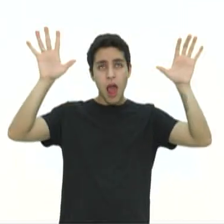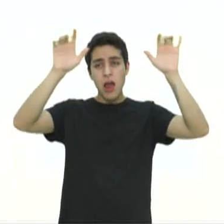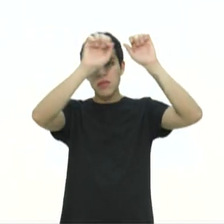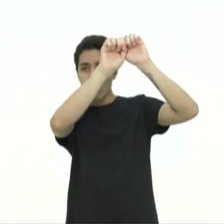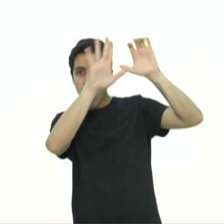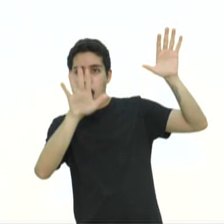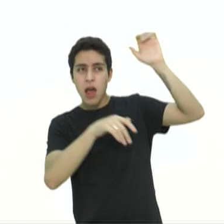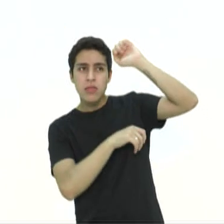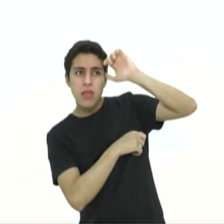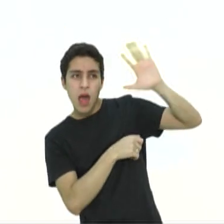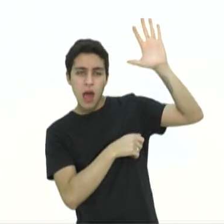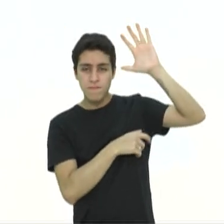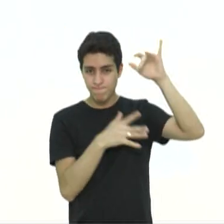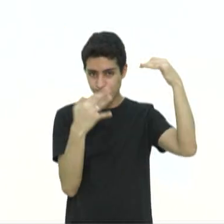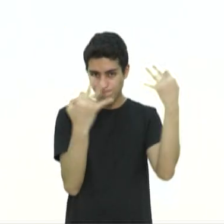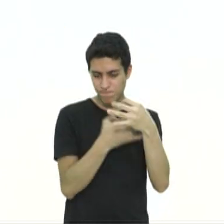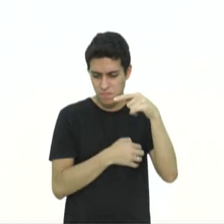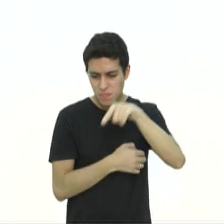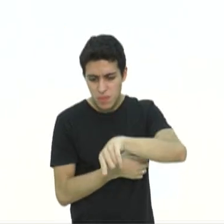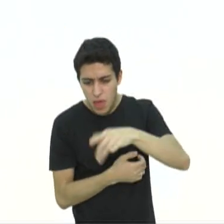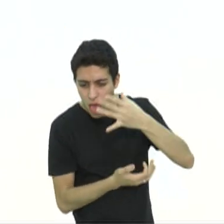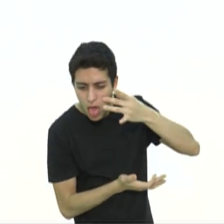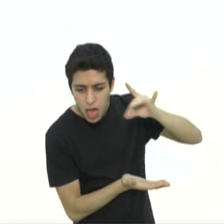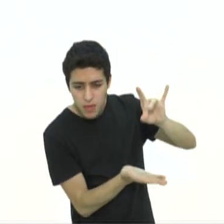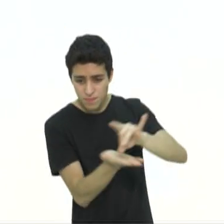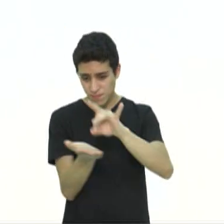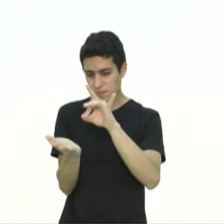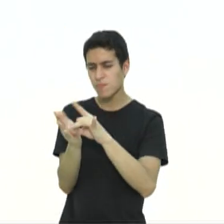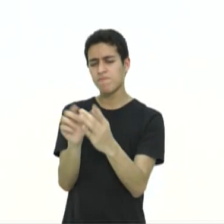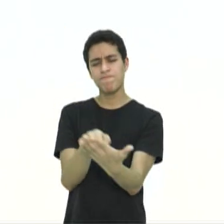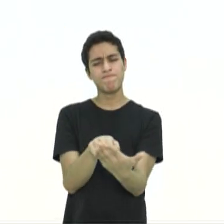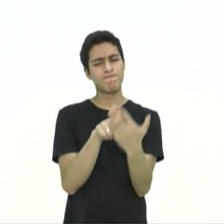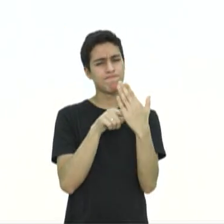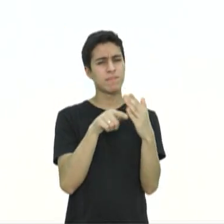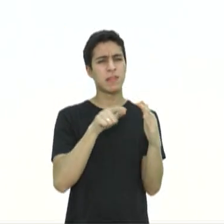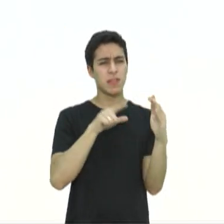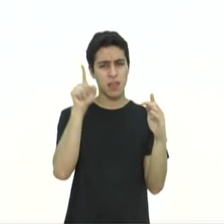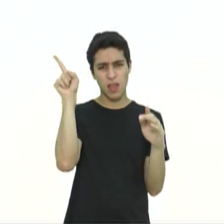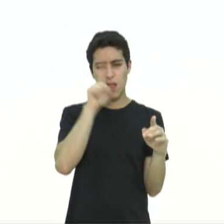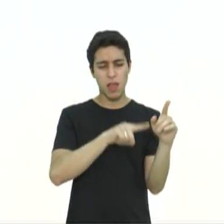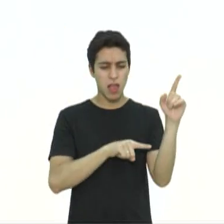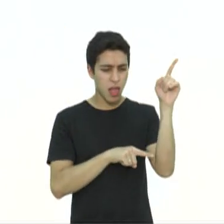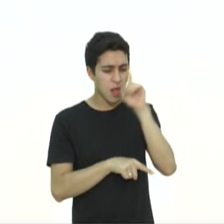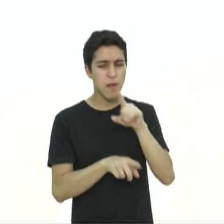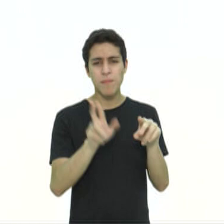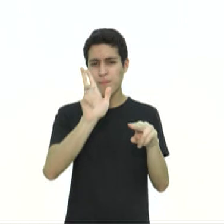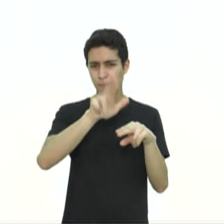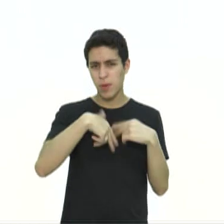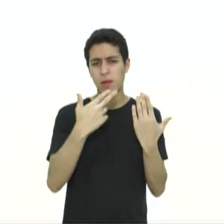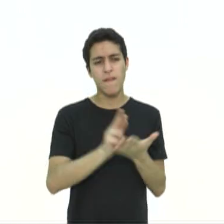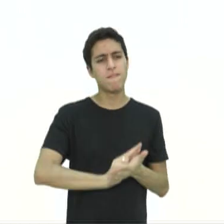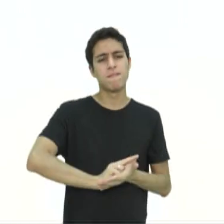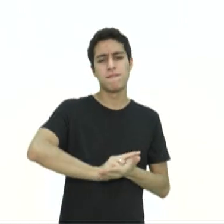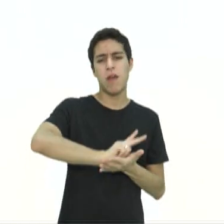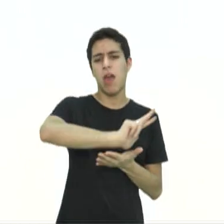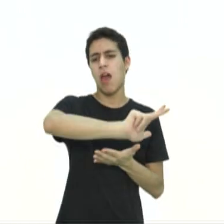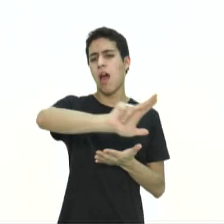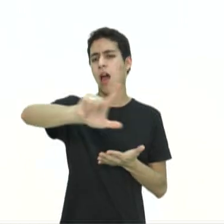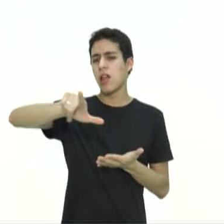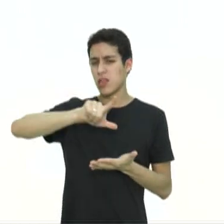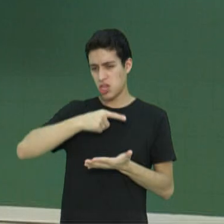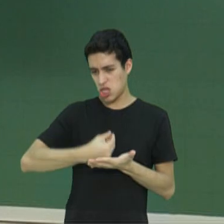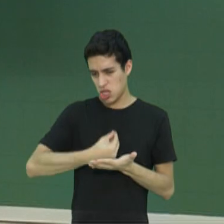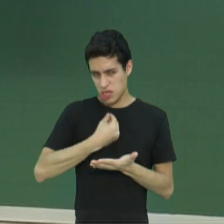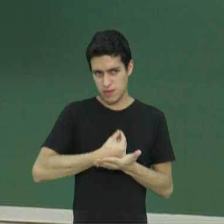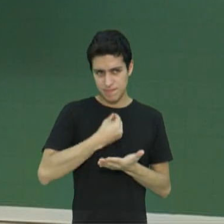eterno. Nós temos o gato real, que já mostra algumas imperfeições, até pela variedade de gatos existentes. Então nós